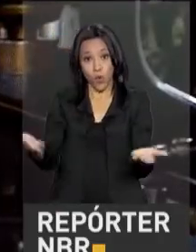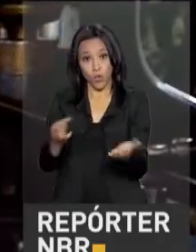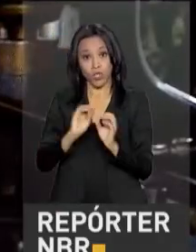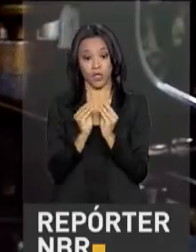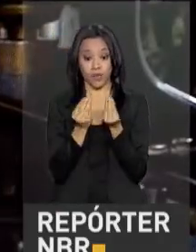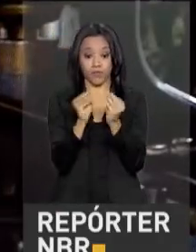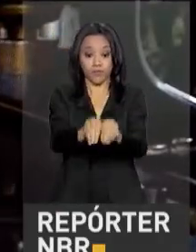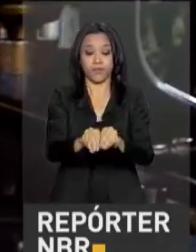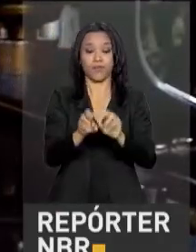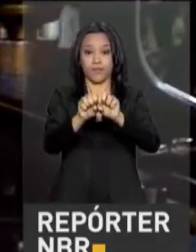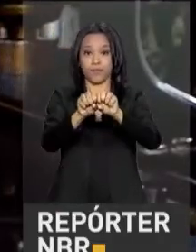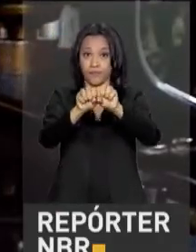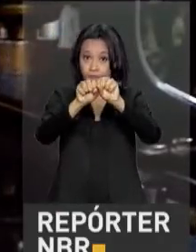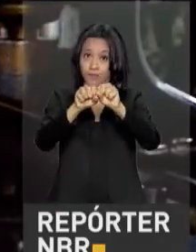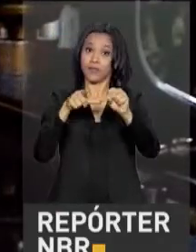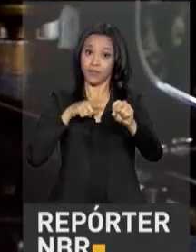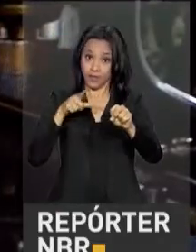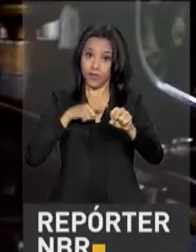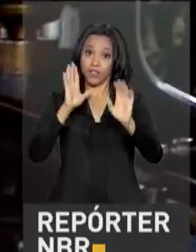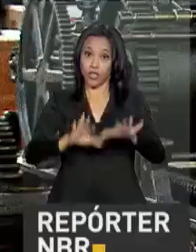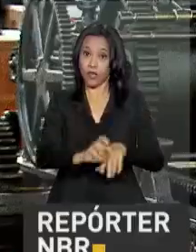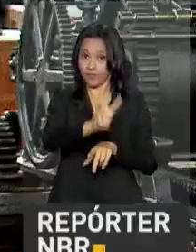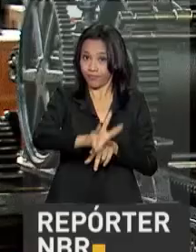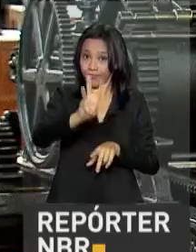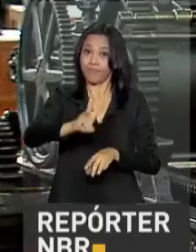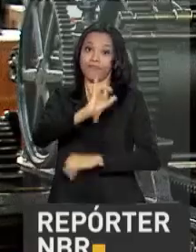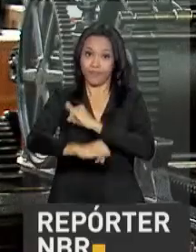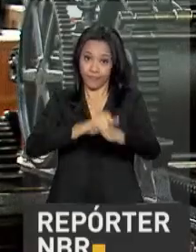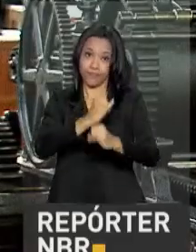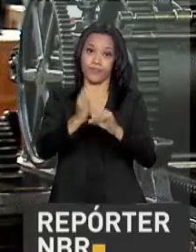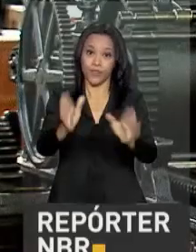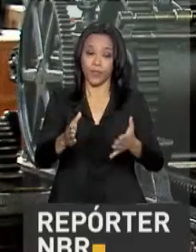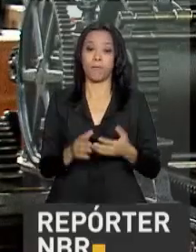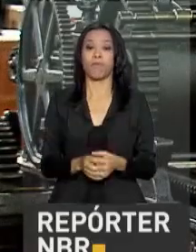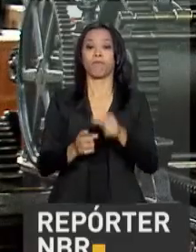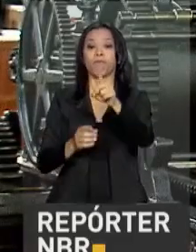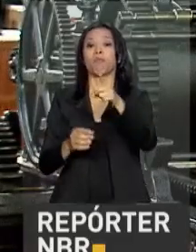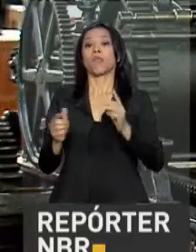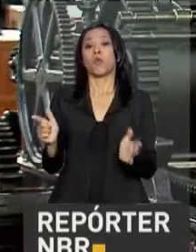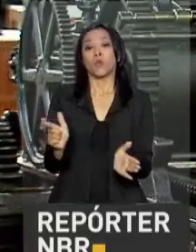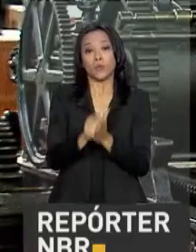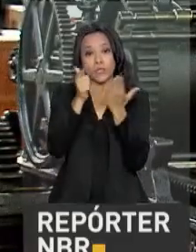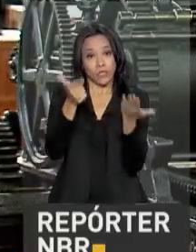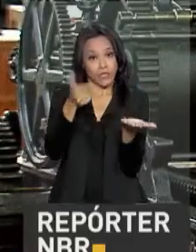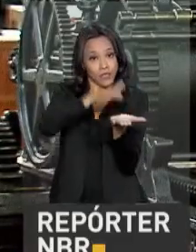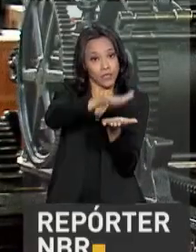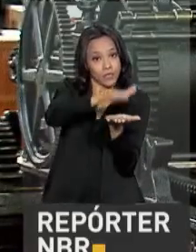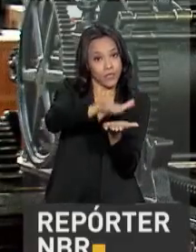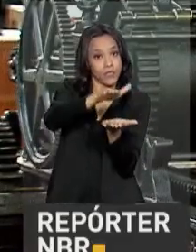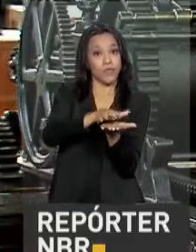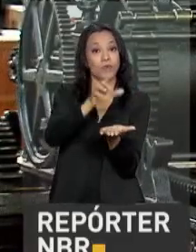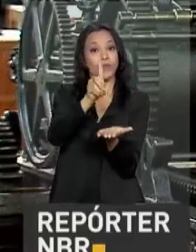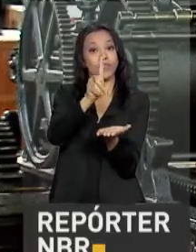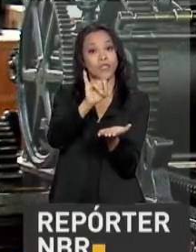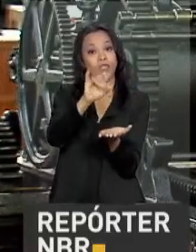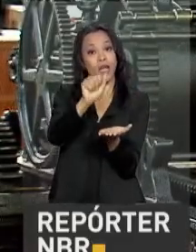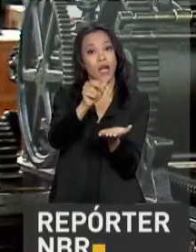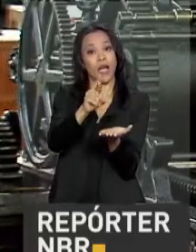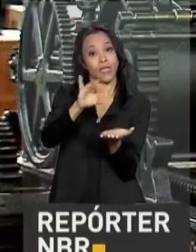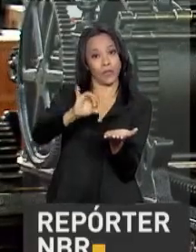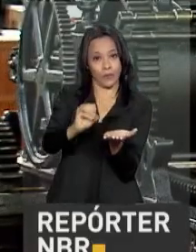internet com o portal da Imprensa Nacional. O diário, ele tem essa dupla missão